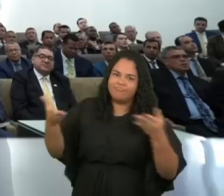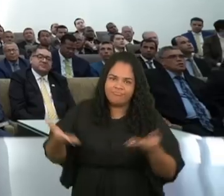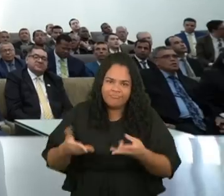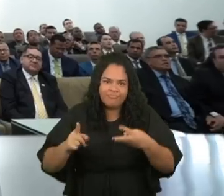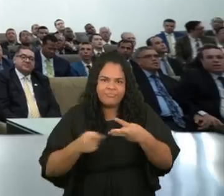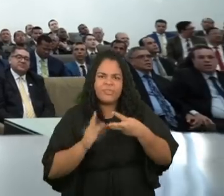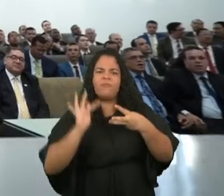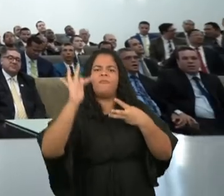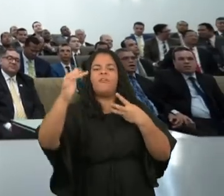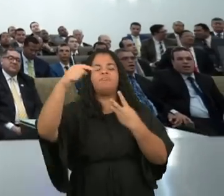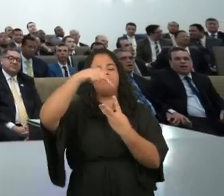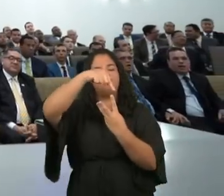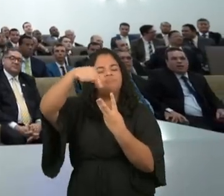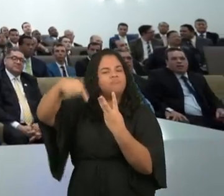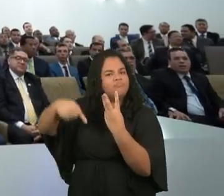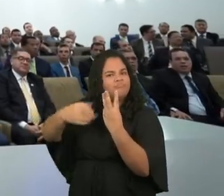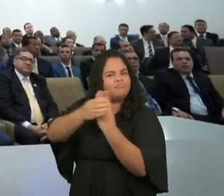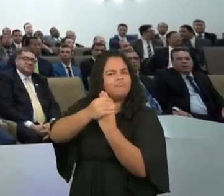isso?